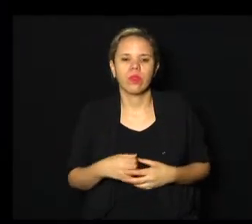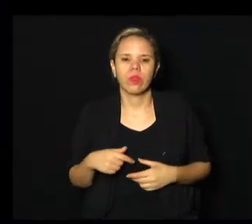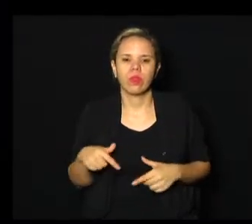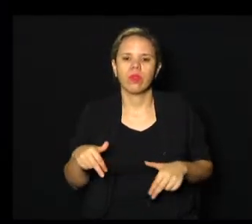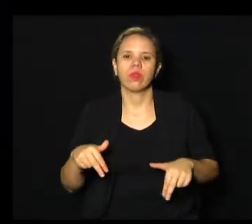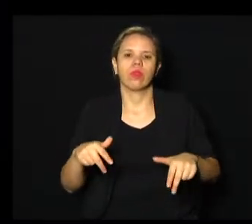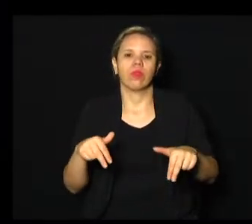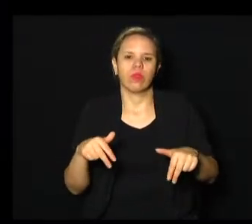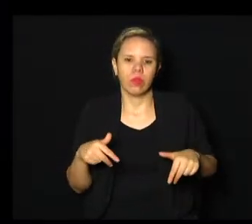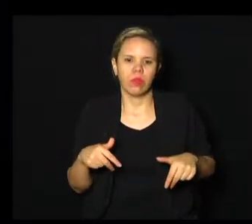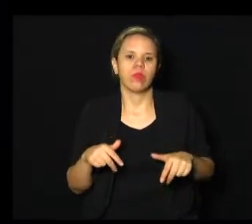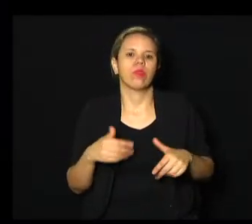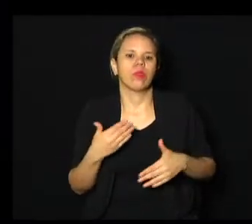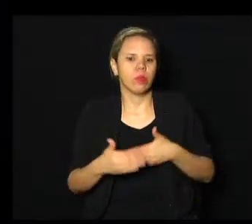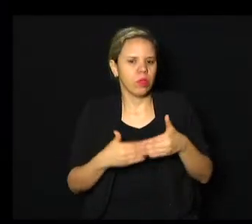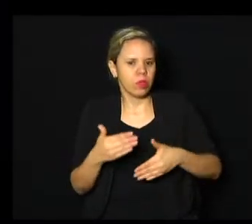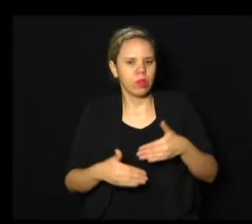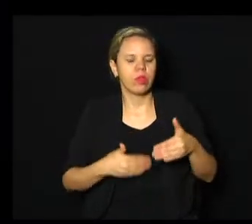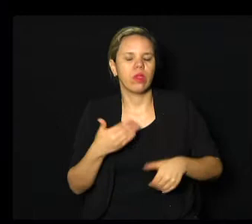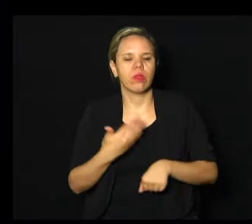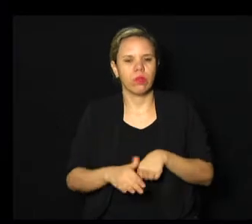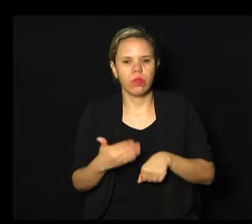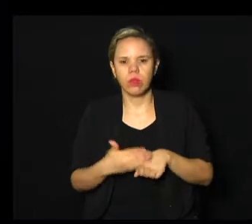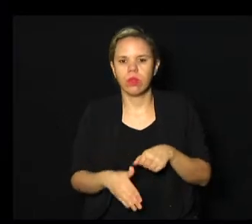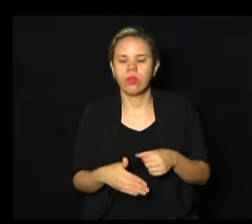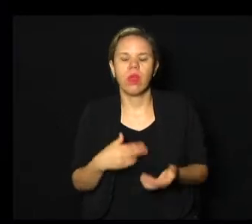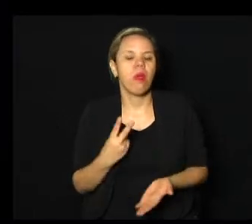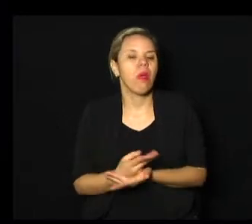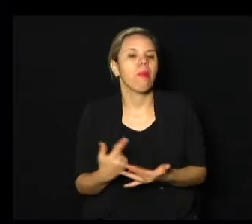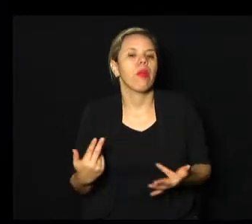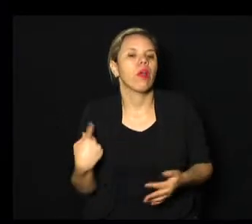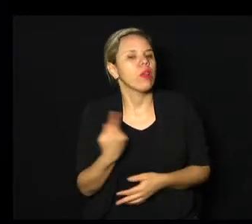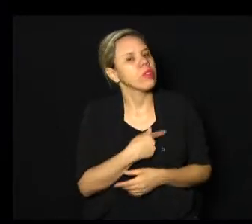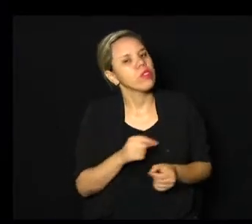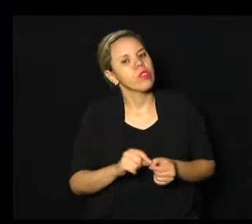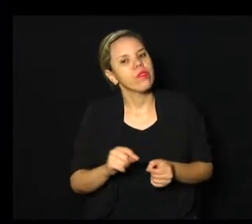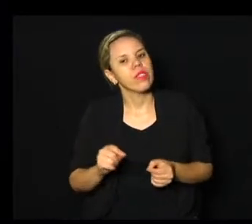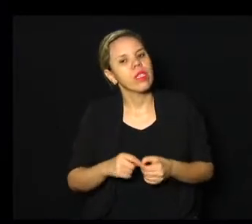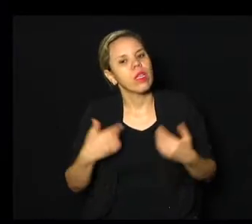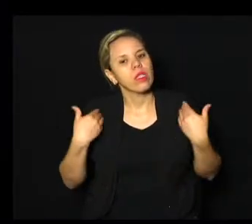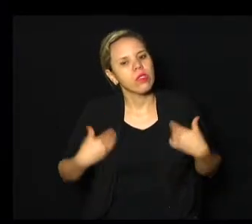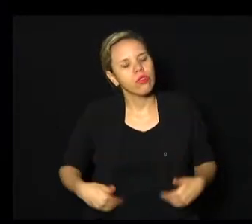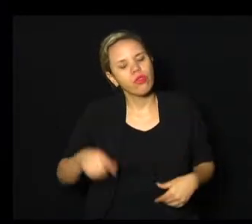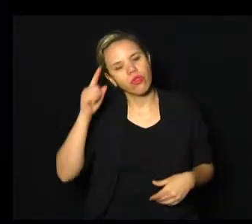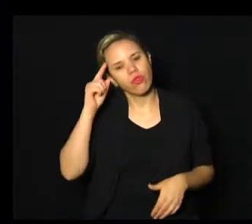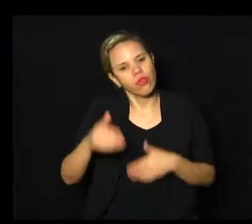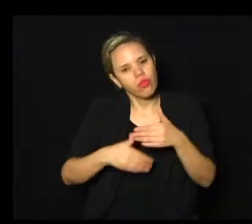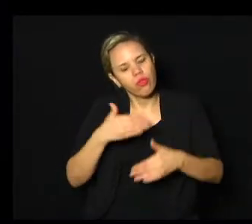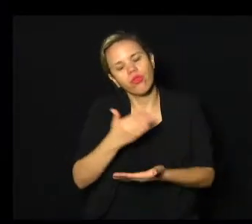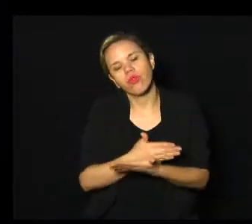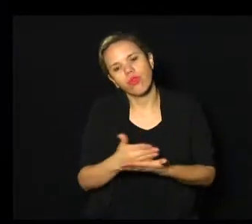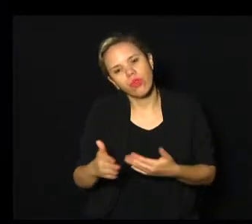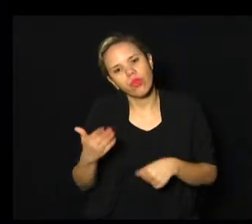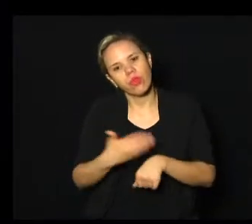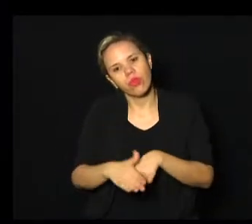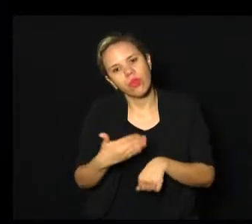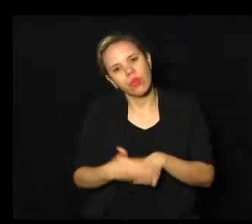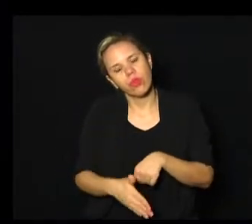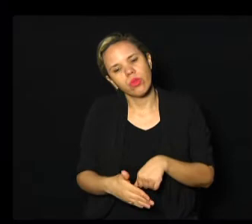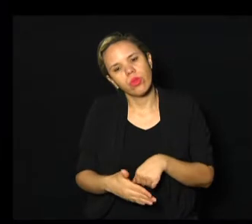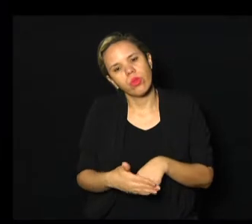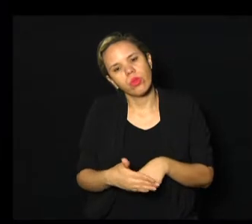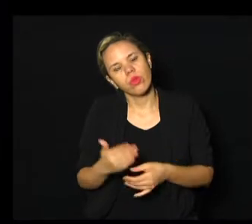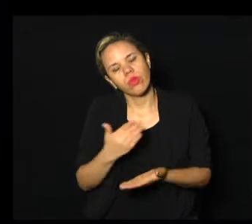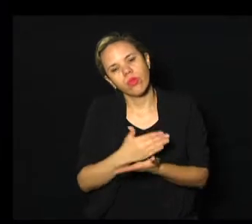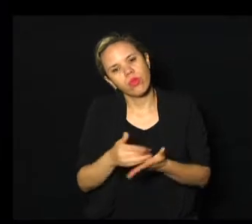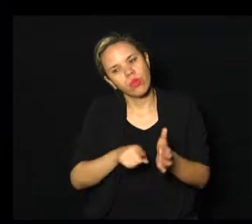caminhada aí, né? Desse processo de treino. E a mesma coisa a gente deveria fazer com a nossa postura do dia a dia. A gente deveria começar treinando, começar